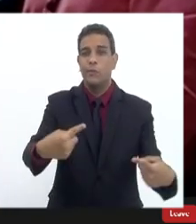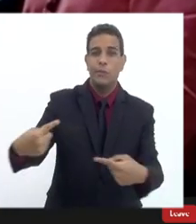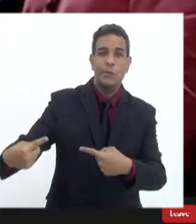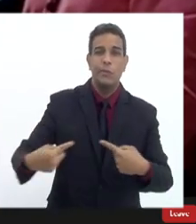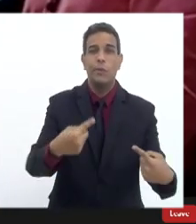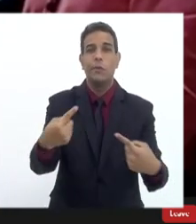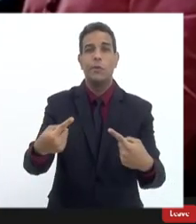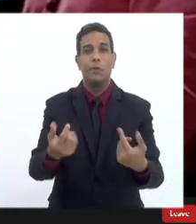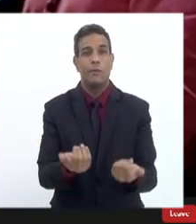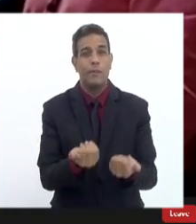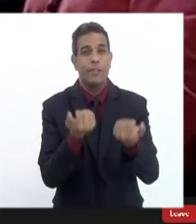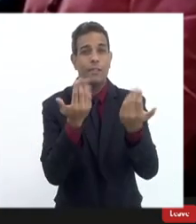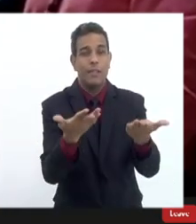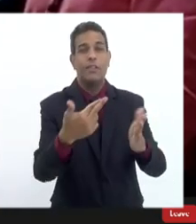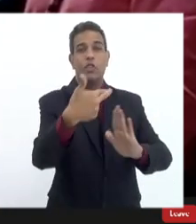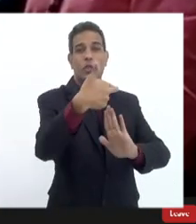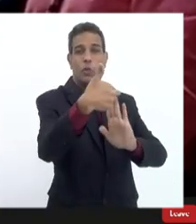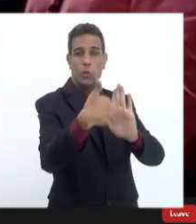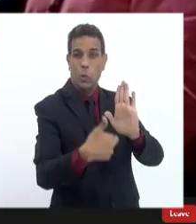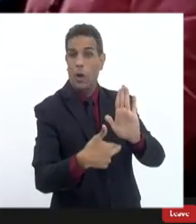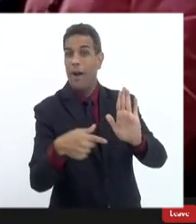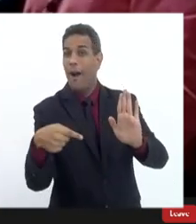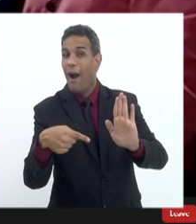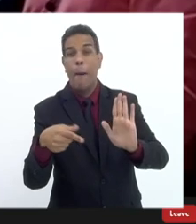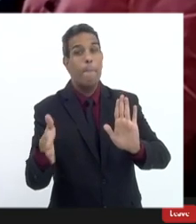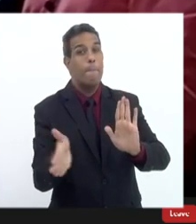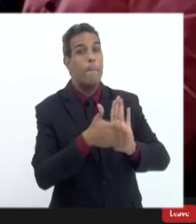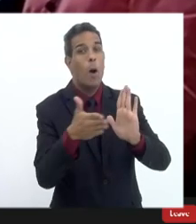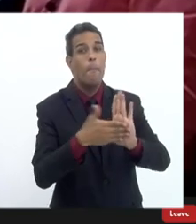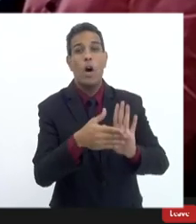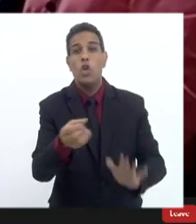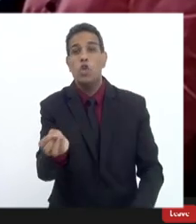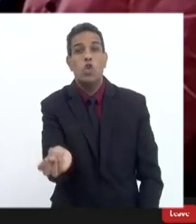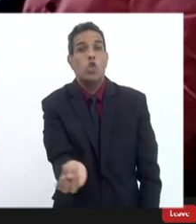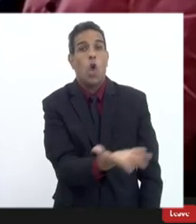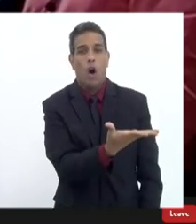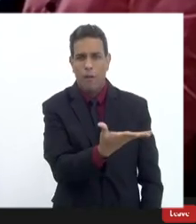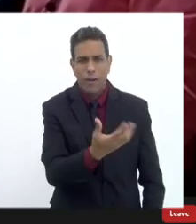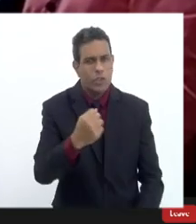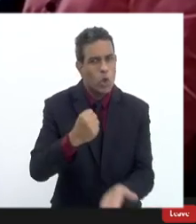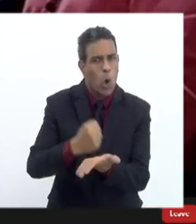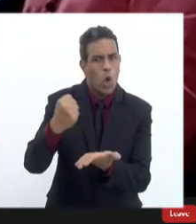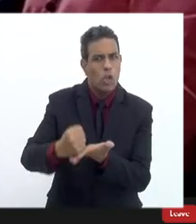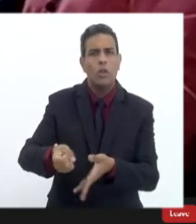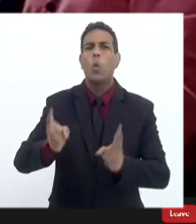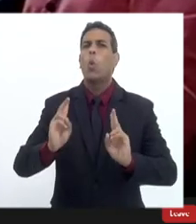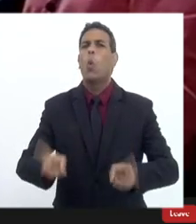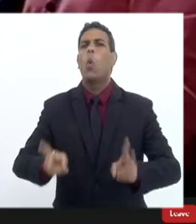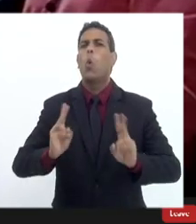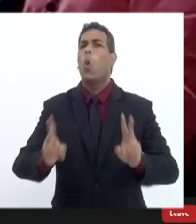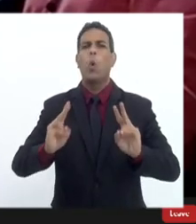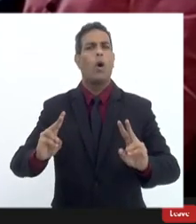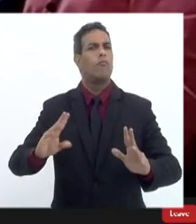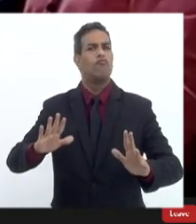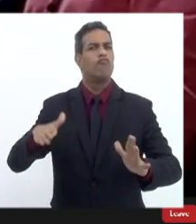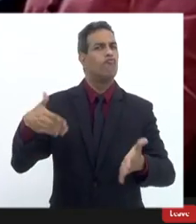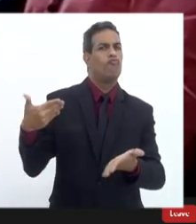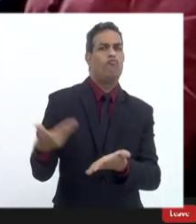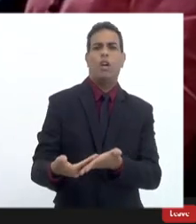entrega do relatório, é um momento novo, são ações novas e os contratos ainda no modelo